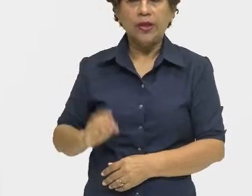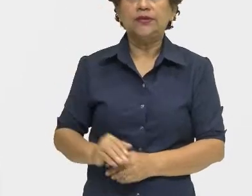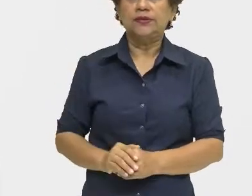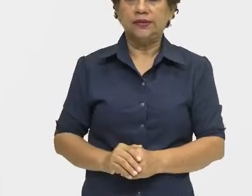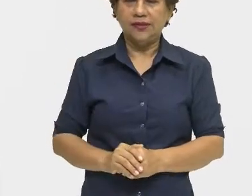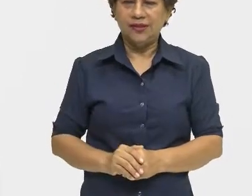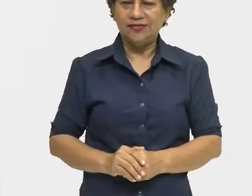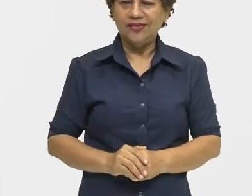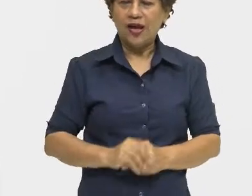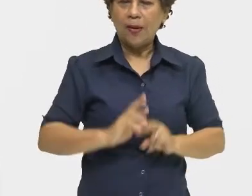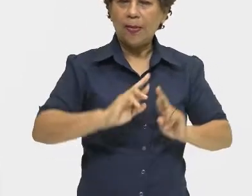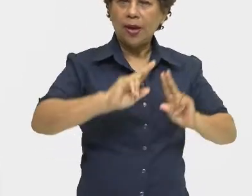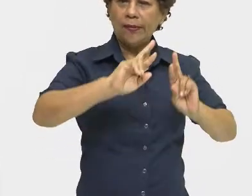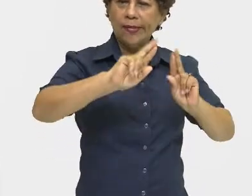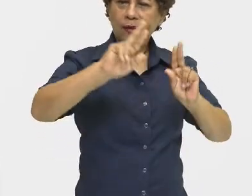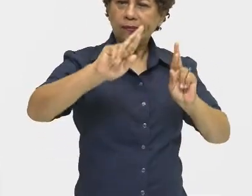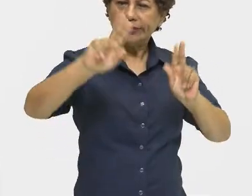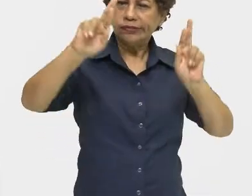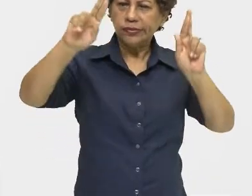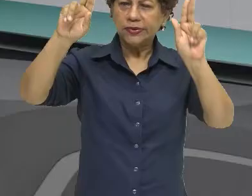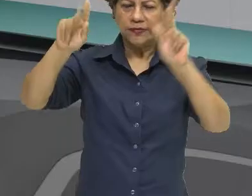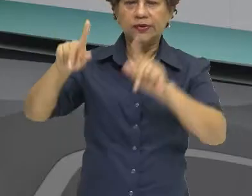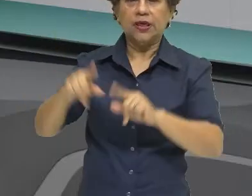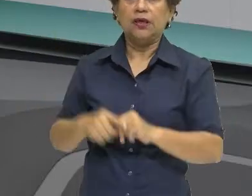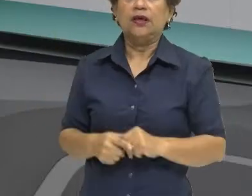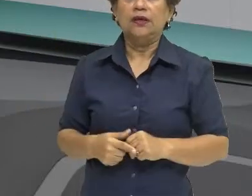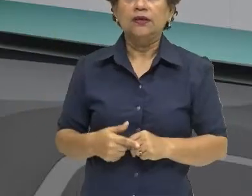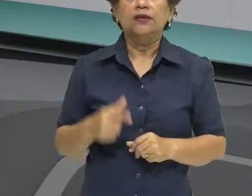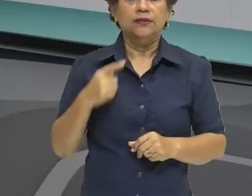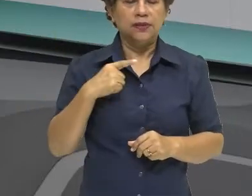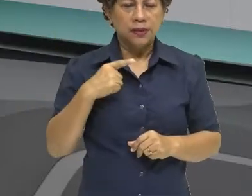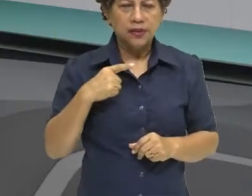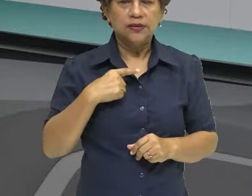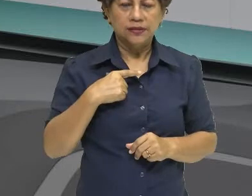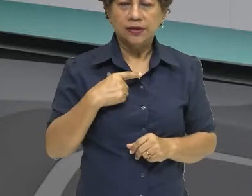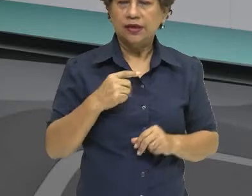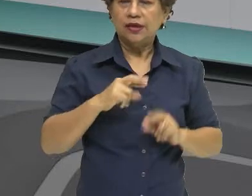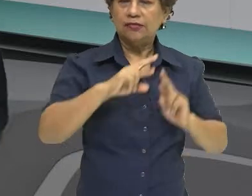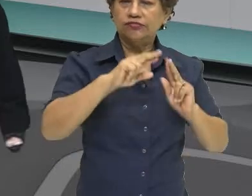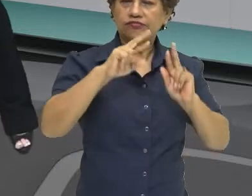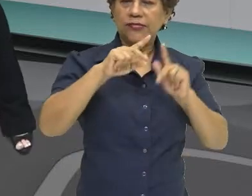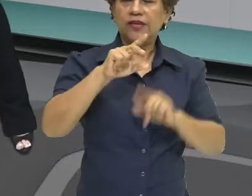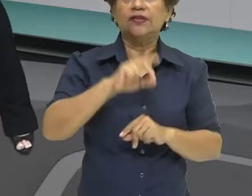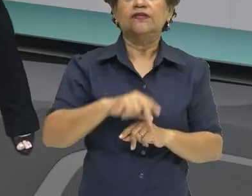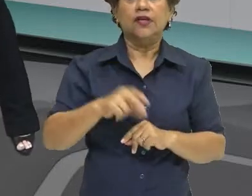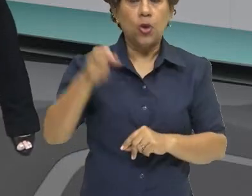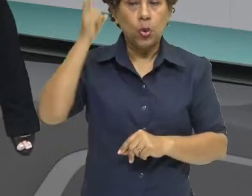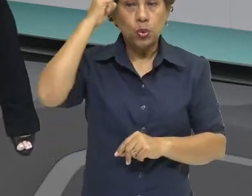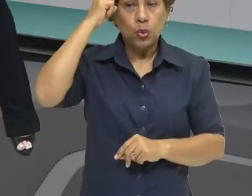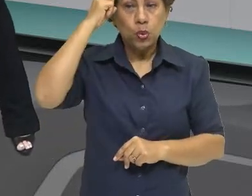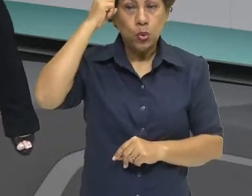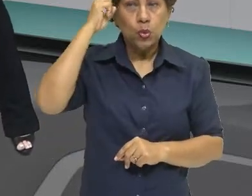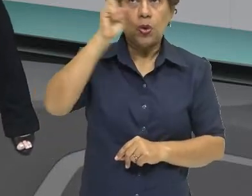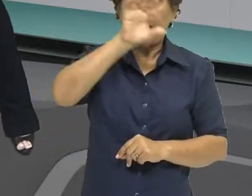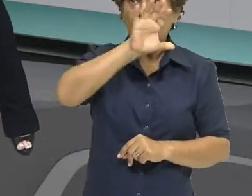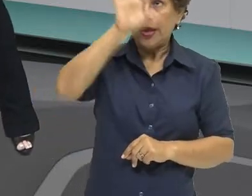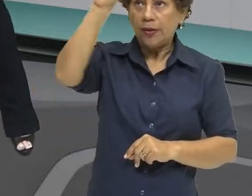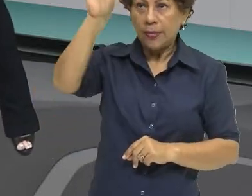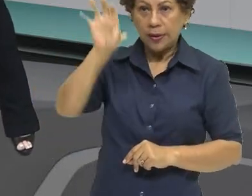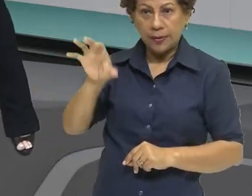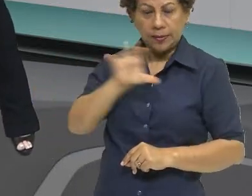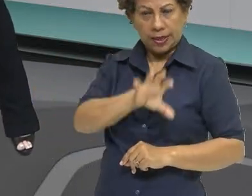muito diverso. São várias culturas que aqui habitam, né? Eu sempre falo nas aulas que a gente precisa